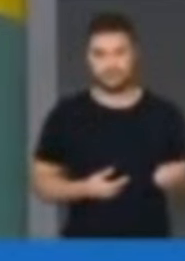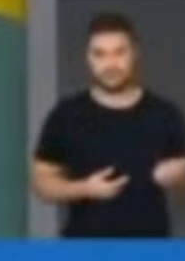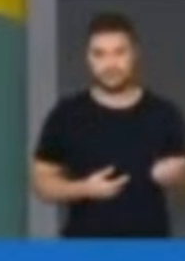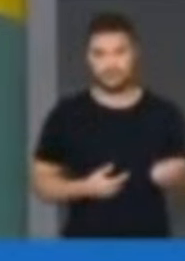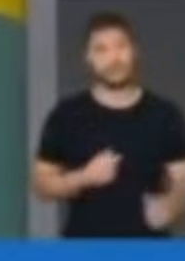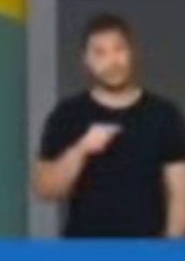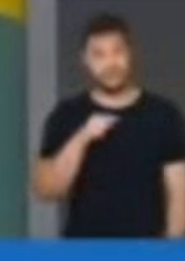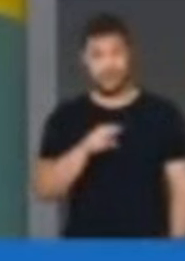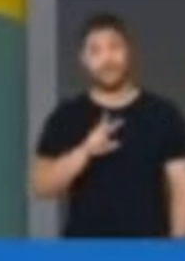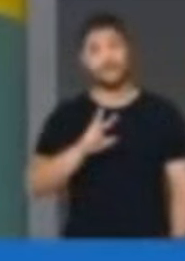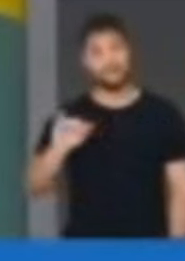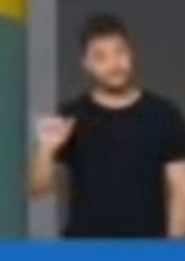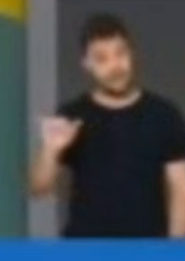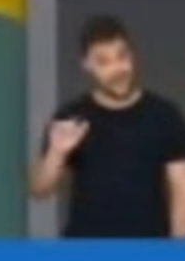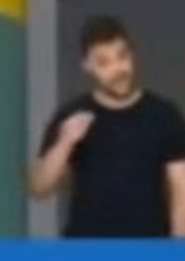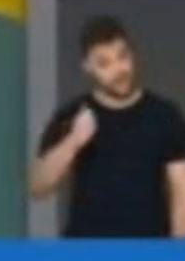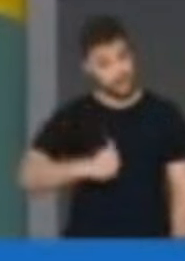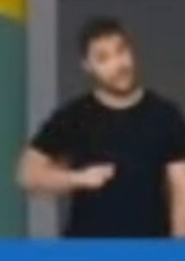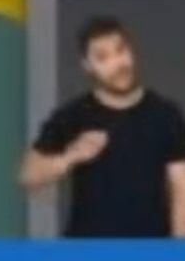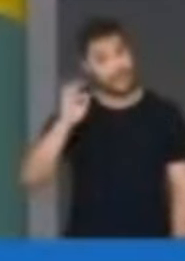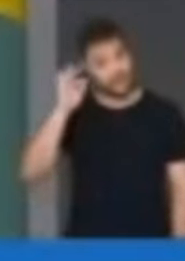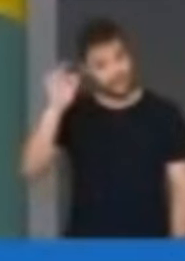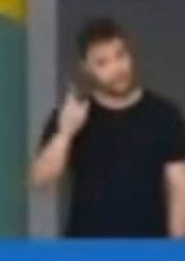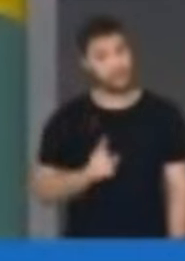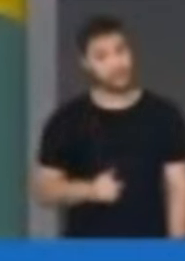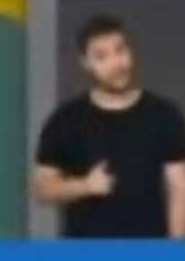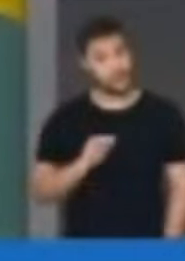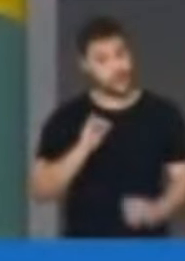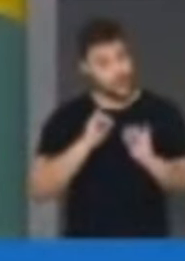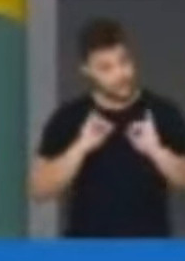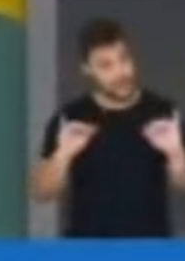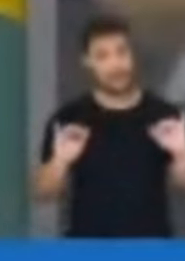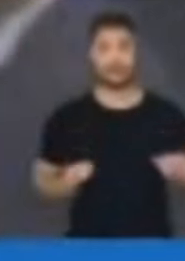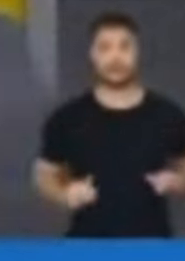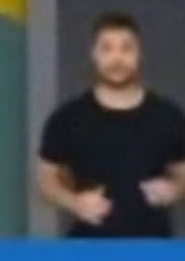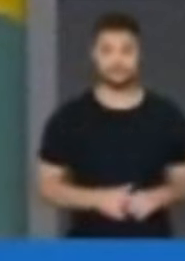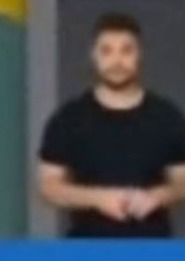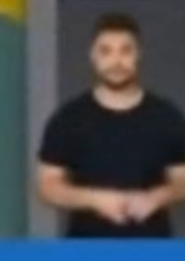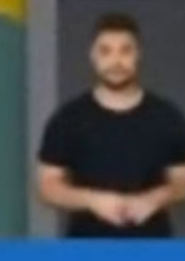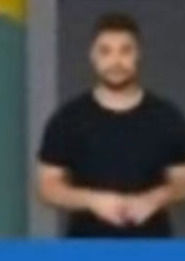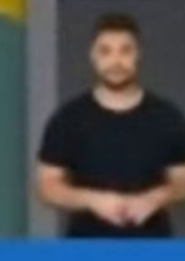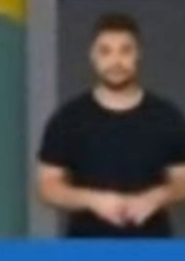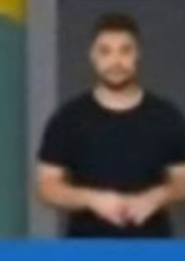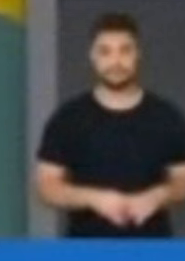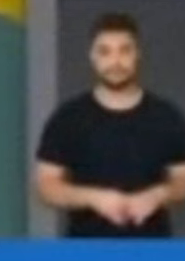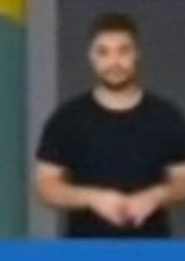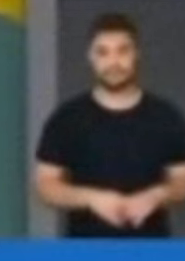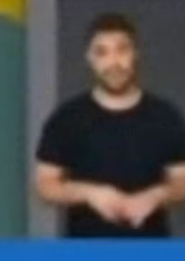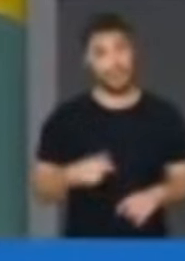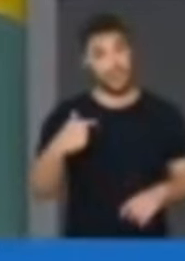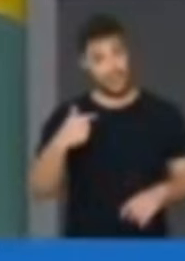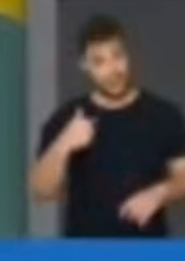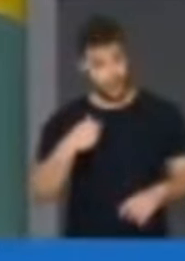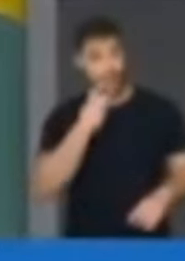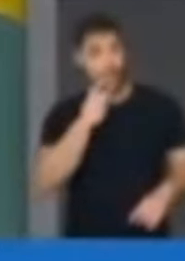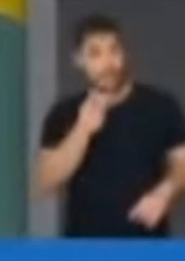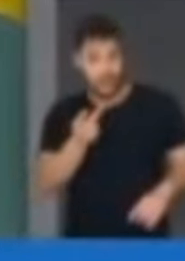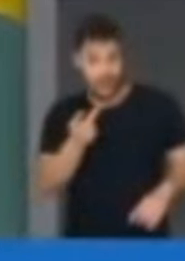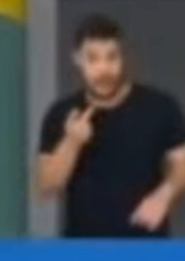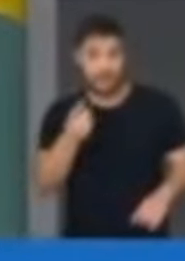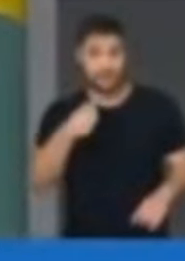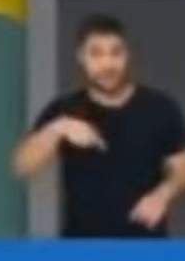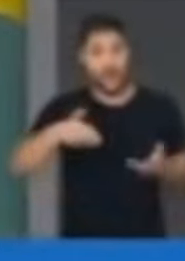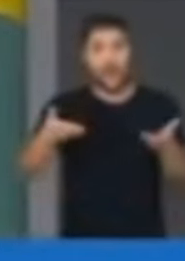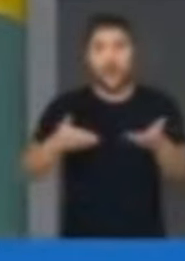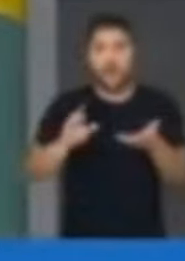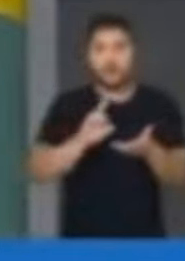Vai dar merda. Eu tô falando. Independentemente do que eu faça, eu estou falando. Hoje